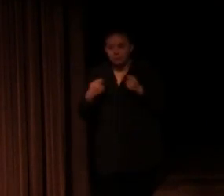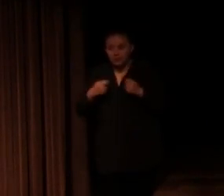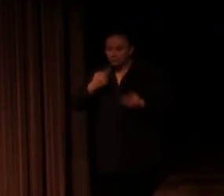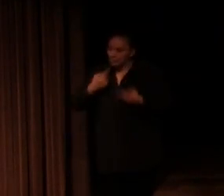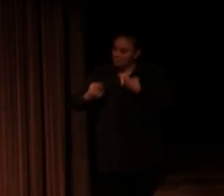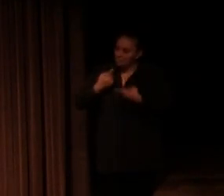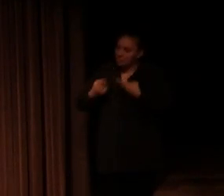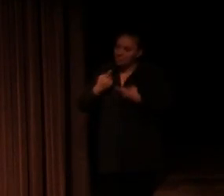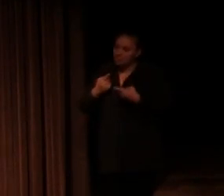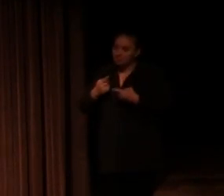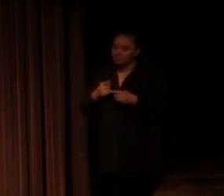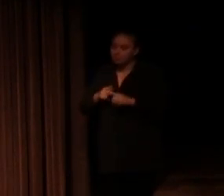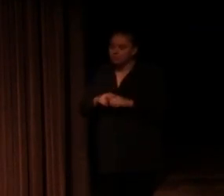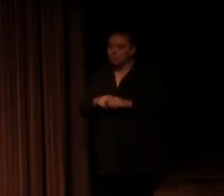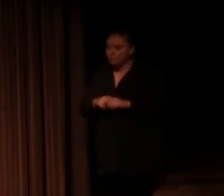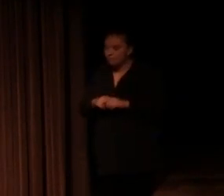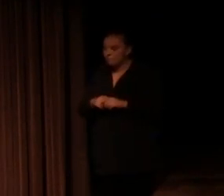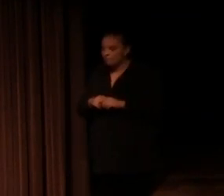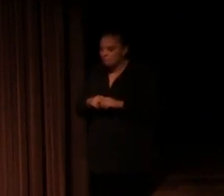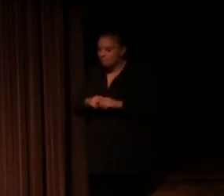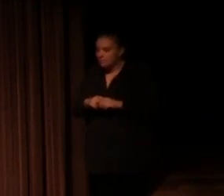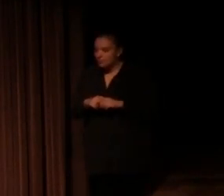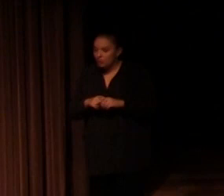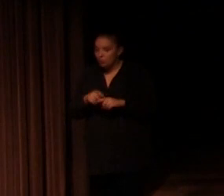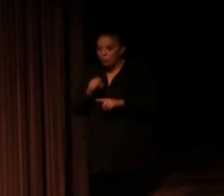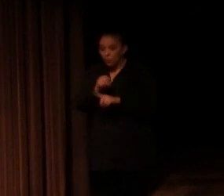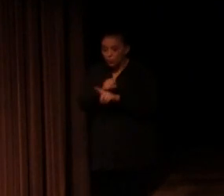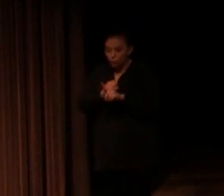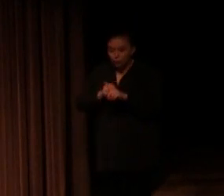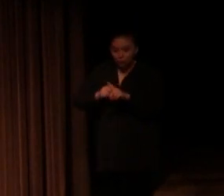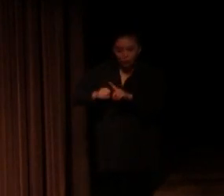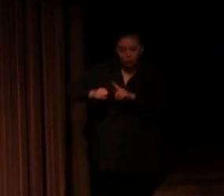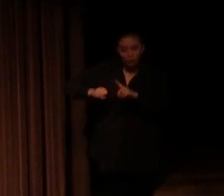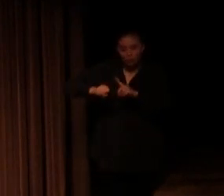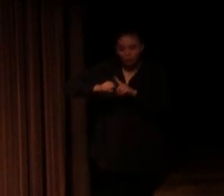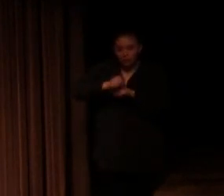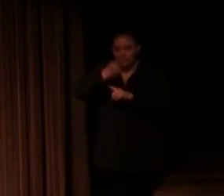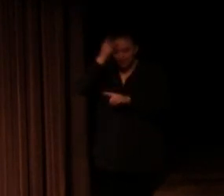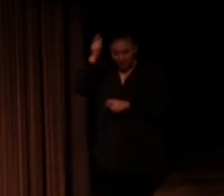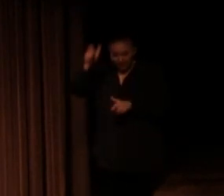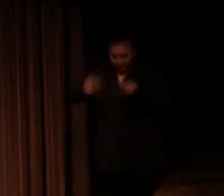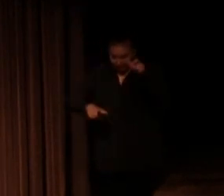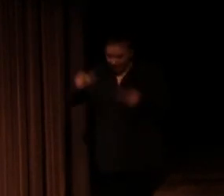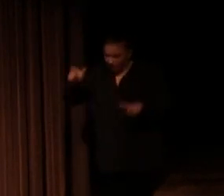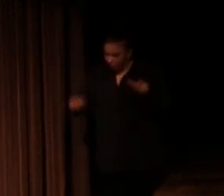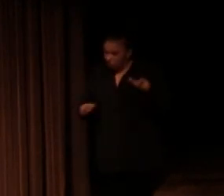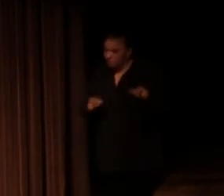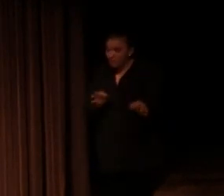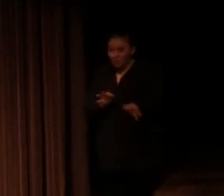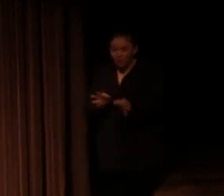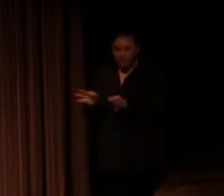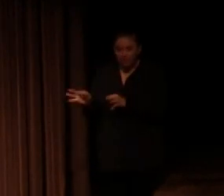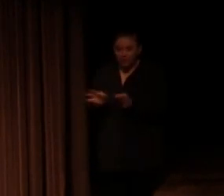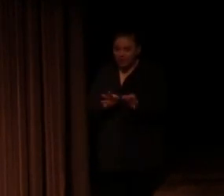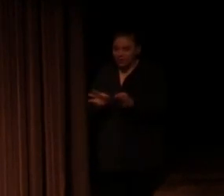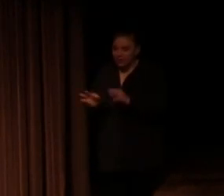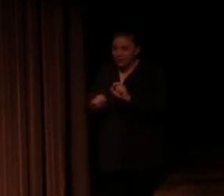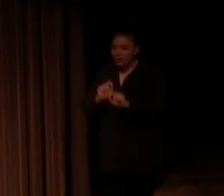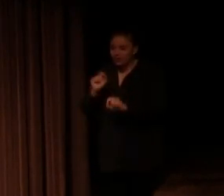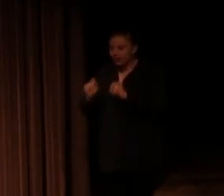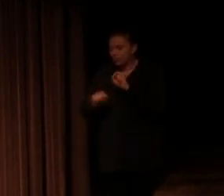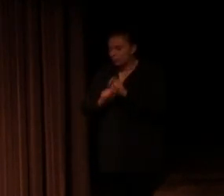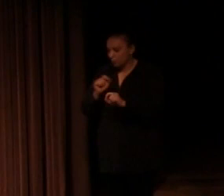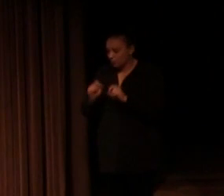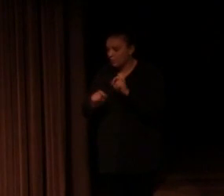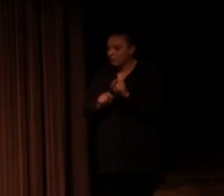polêmica é sobre chamar a sociedade civil organizada o terceiro setor para